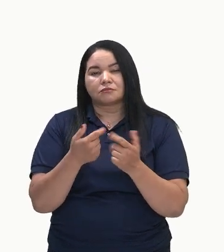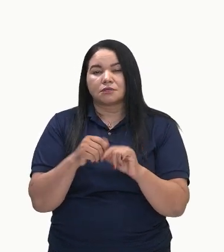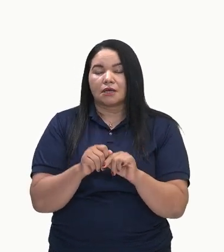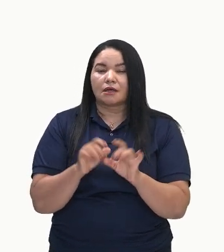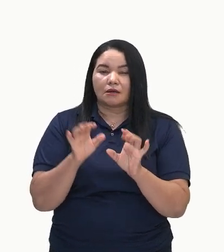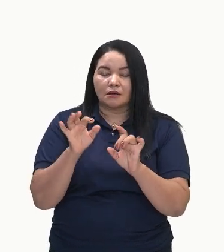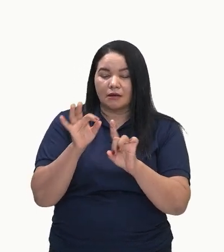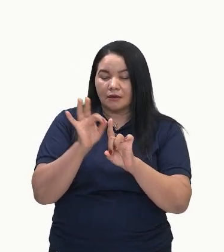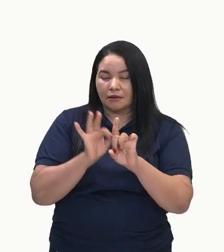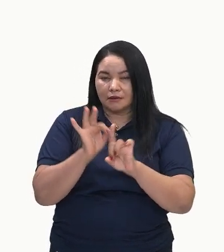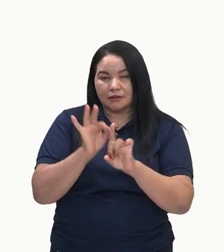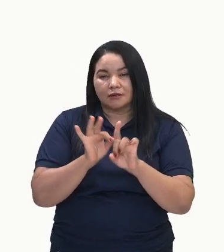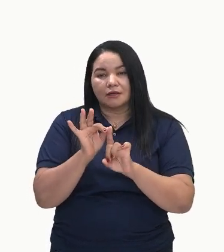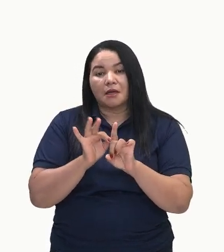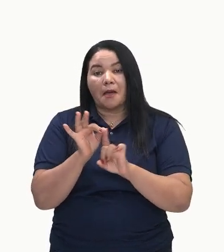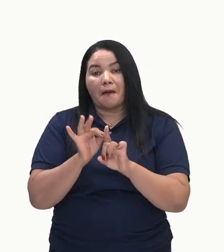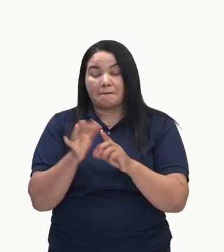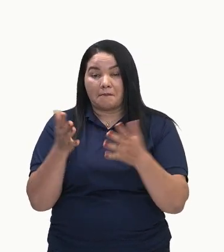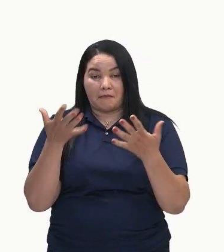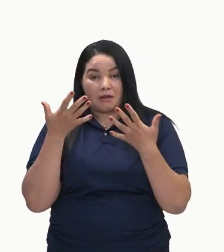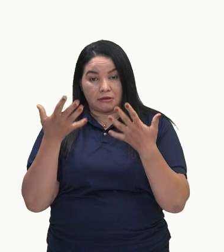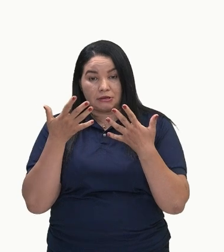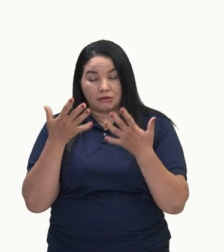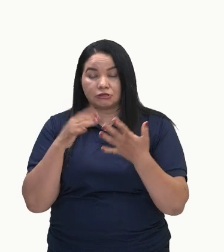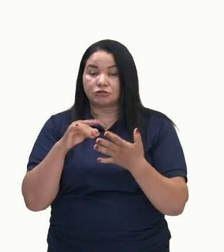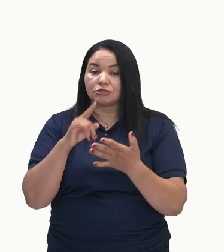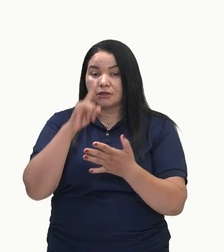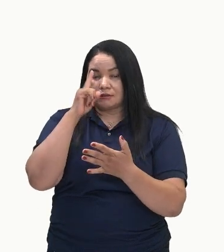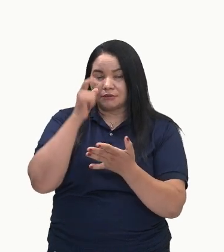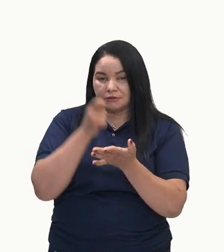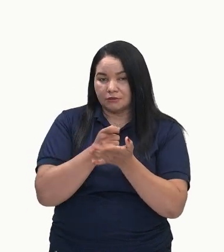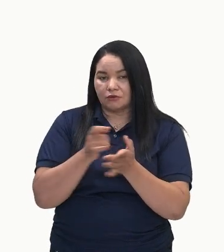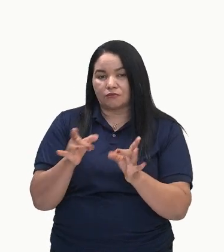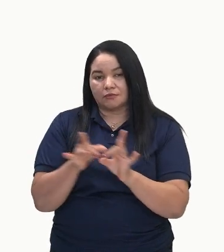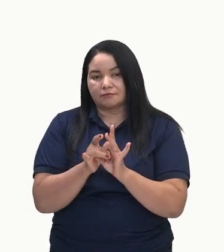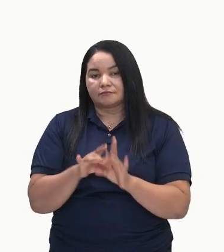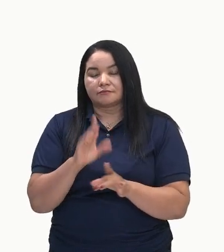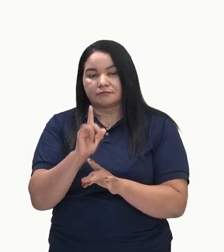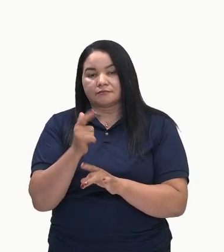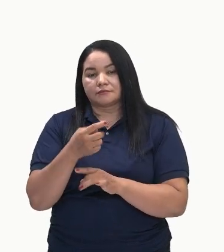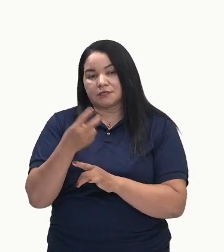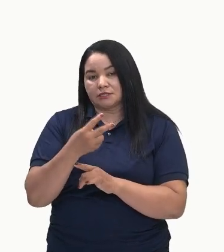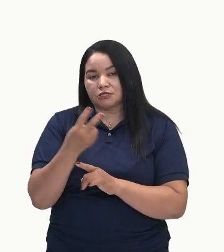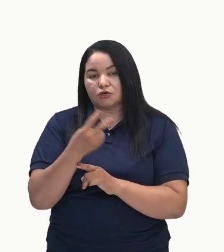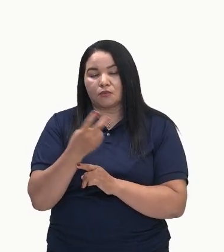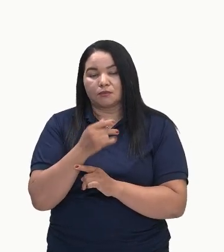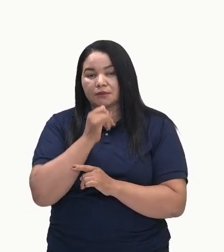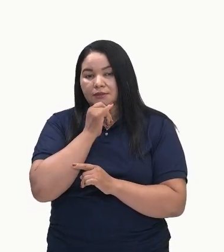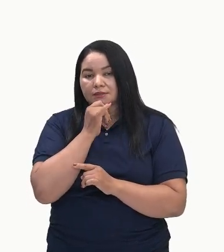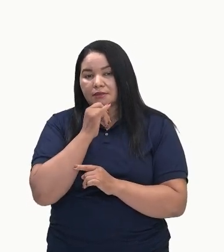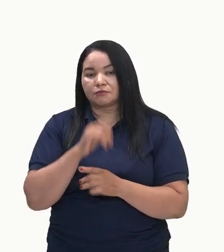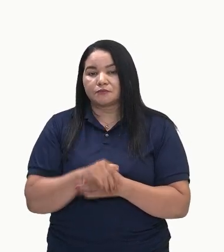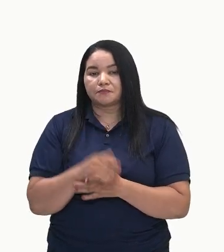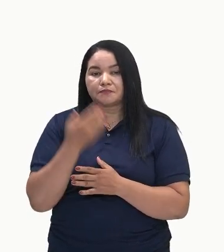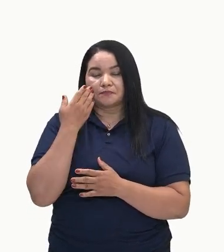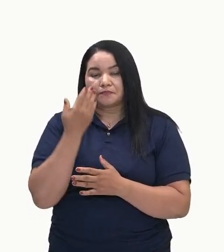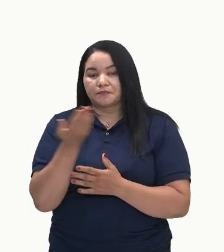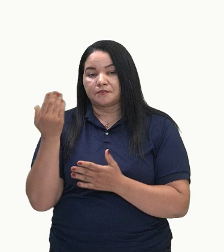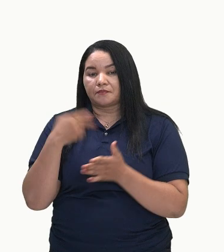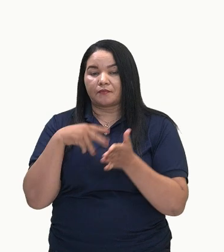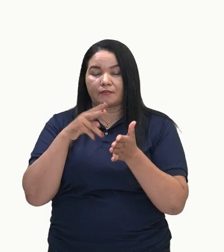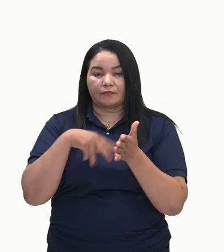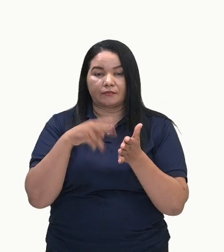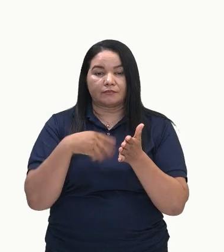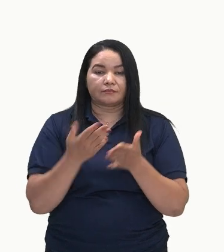à decisão tomada. O outro exemplo, nós temos He studied